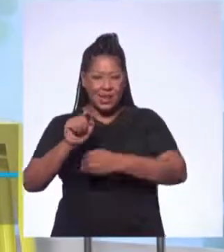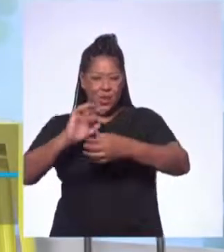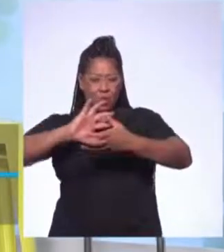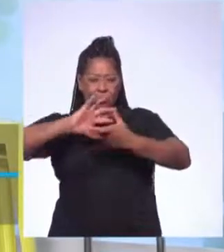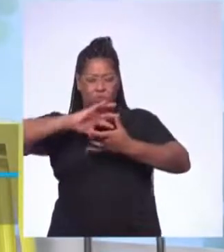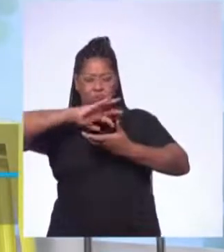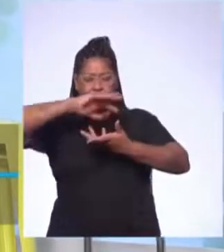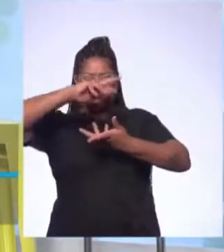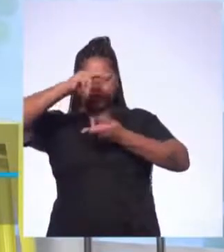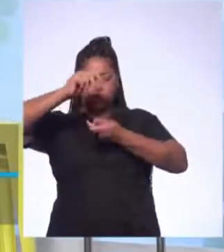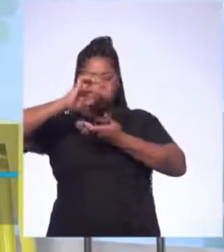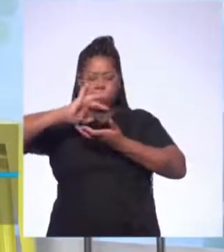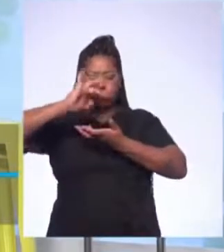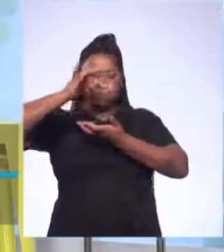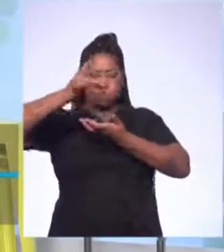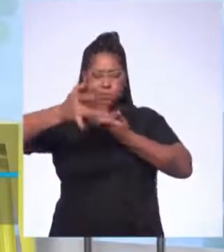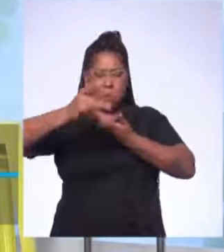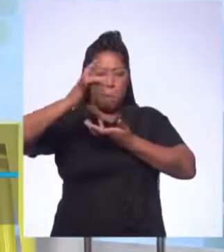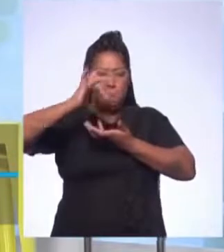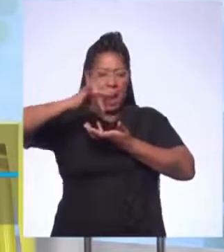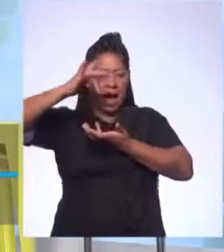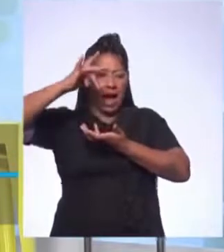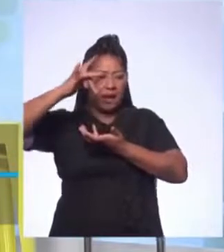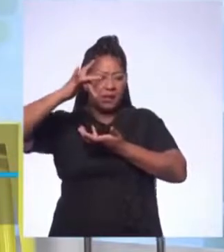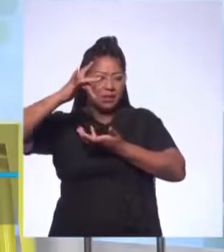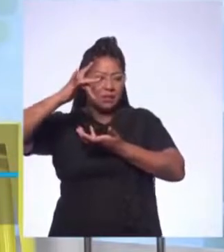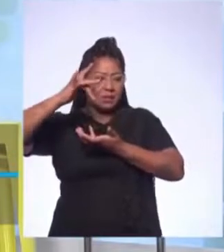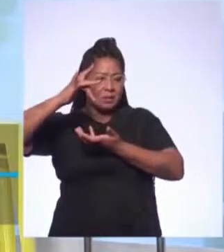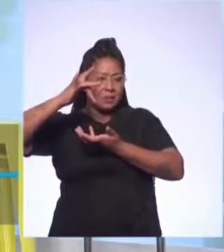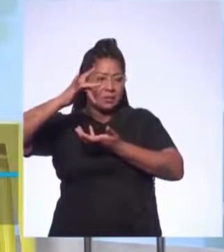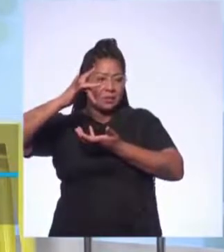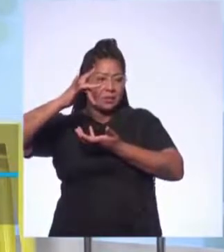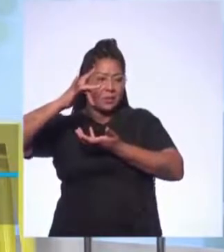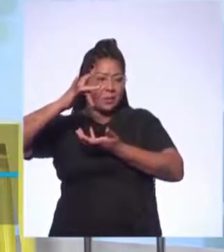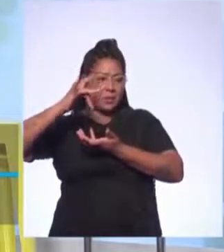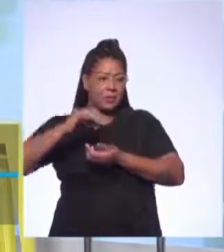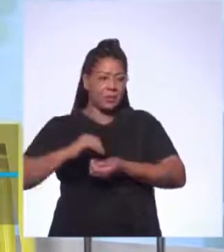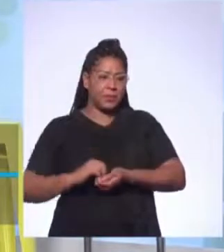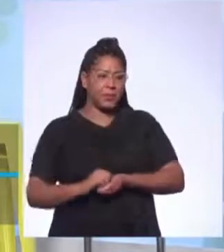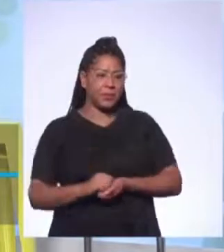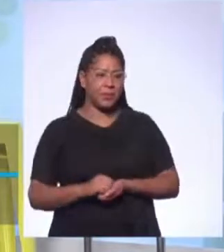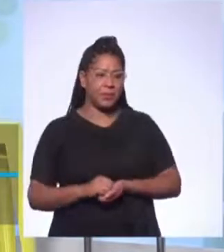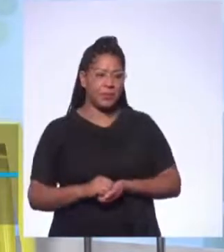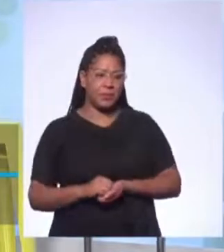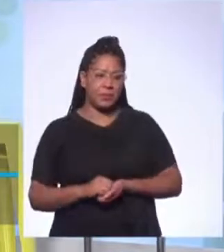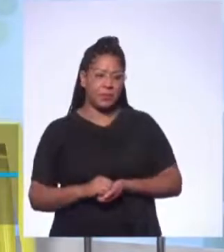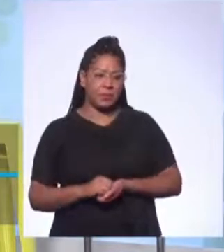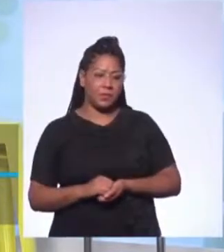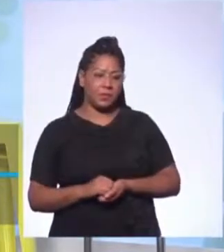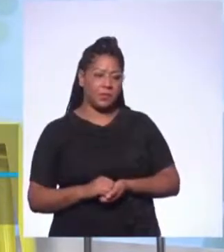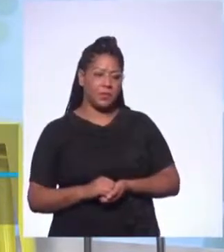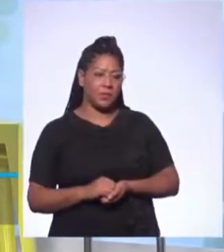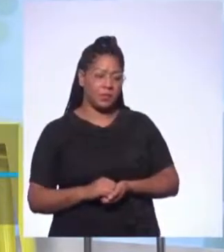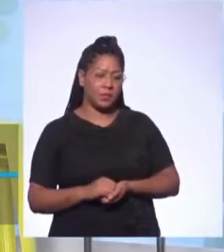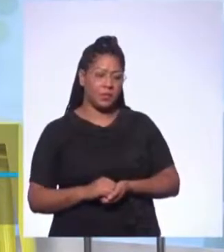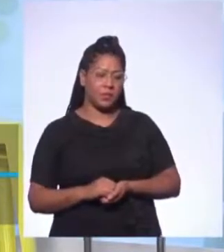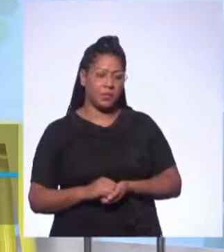está localizado aí, deixa eu só apagar aqui, para a gente poder